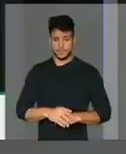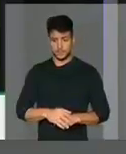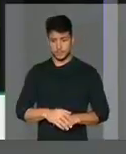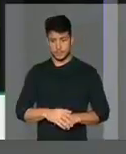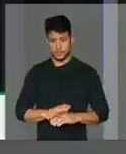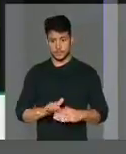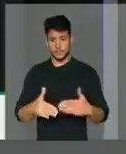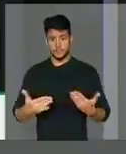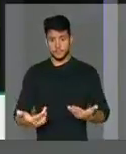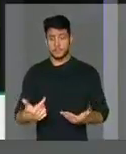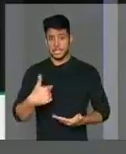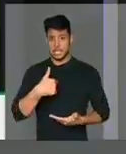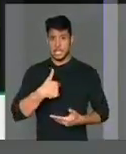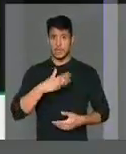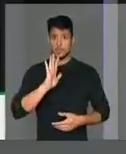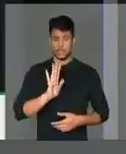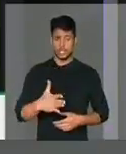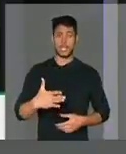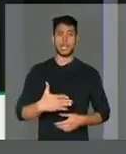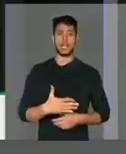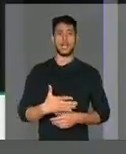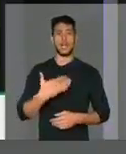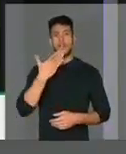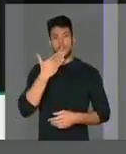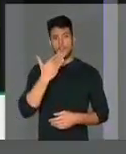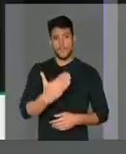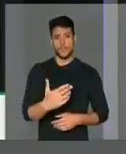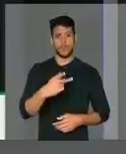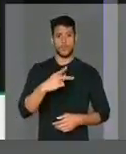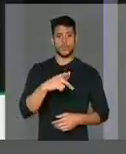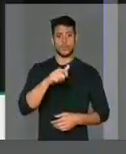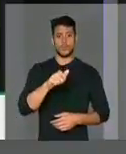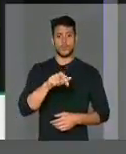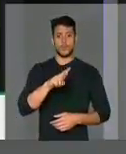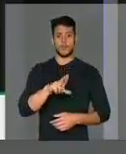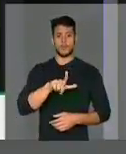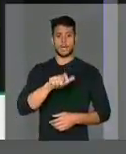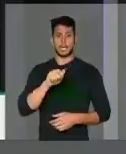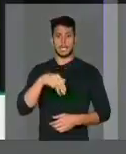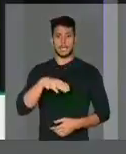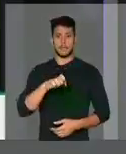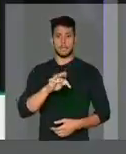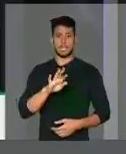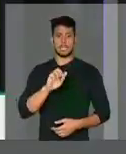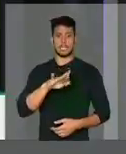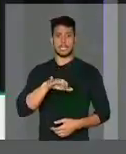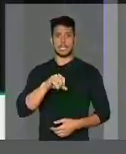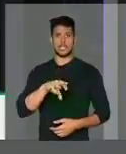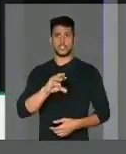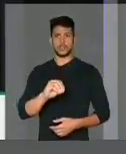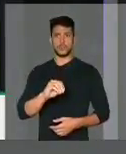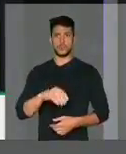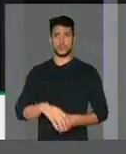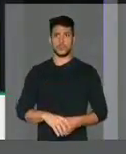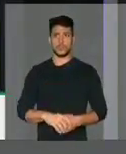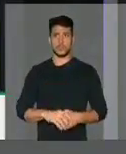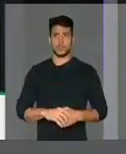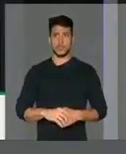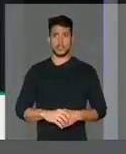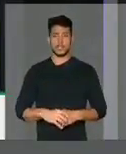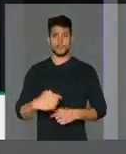eu que sou parlamentarista com o presidente da República, modelo francês-português, voto distrital puro ou